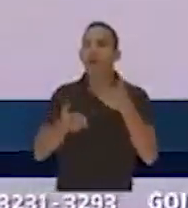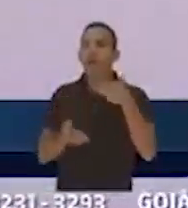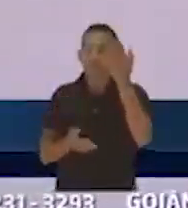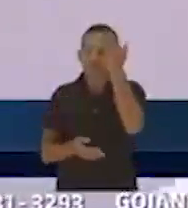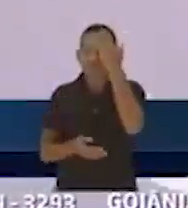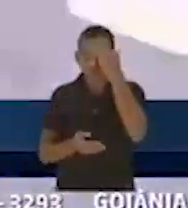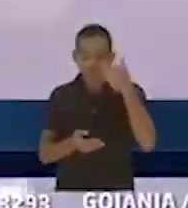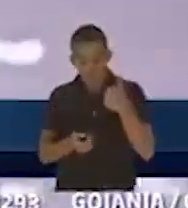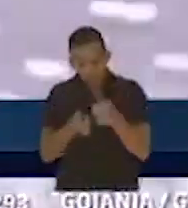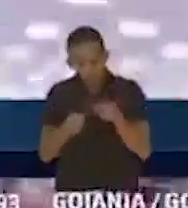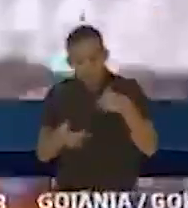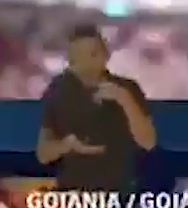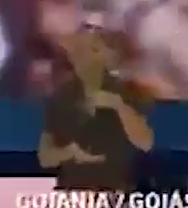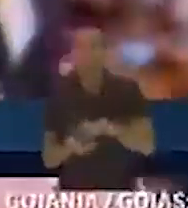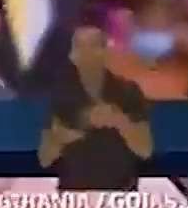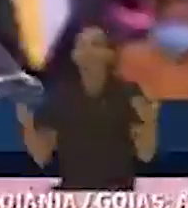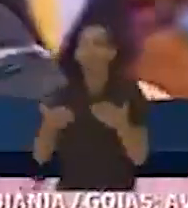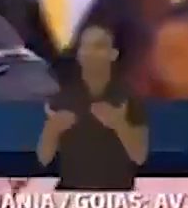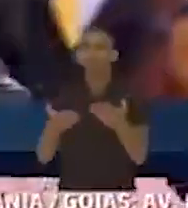aqui.